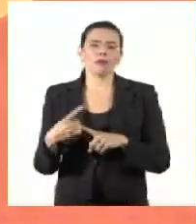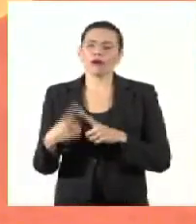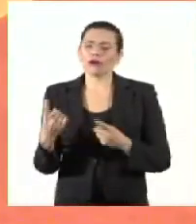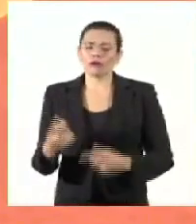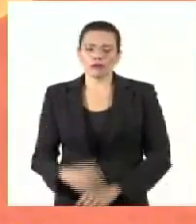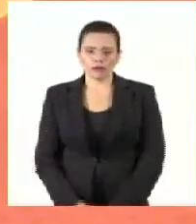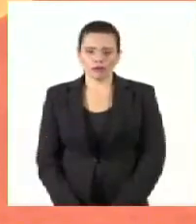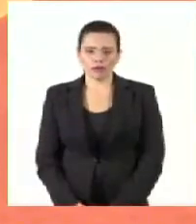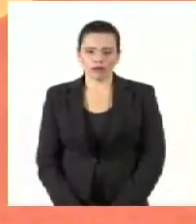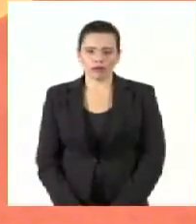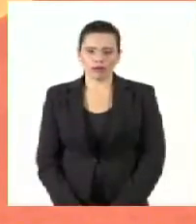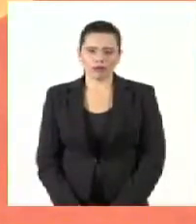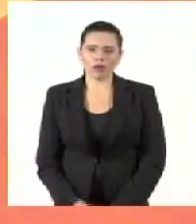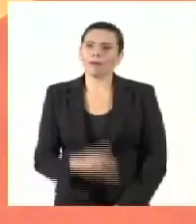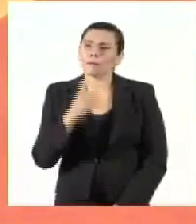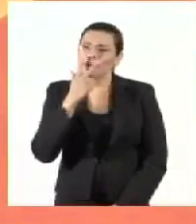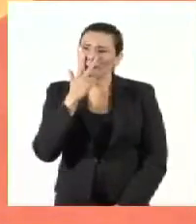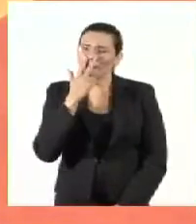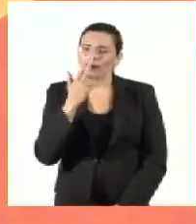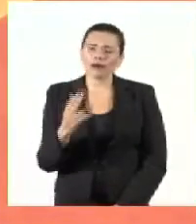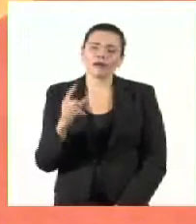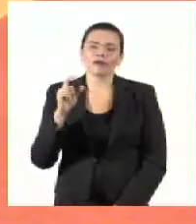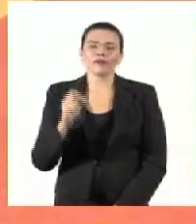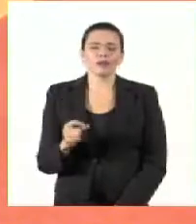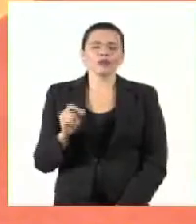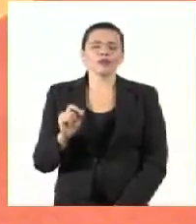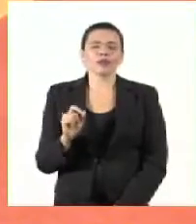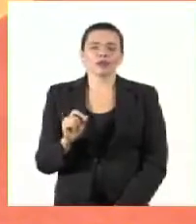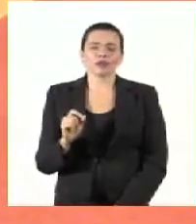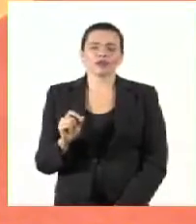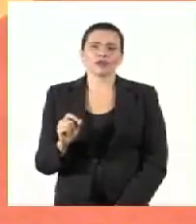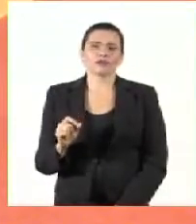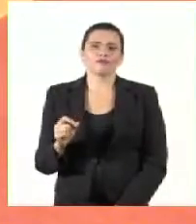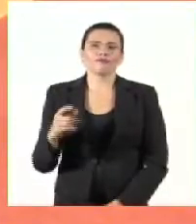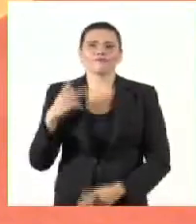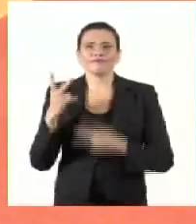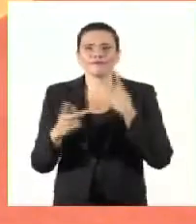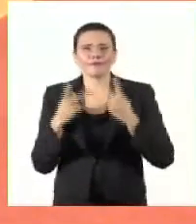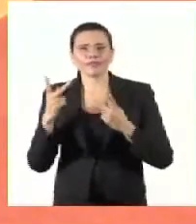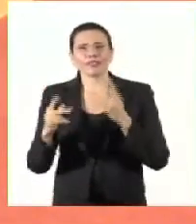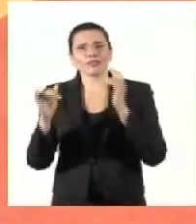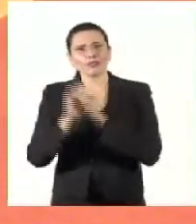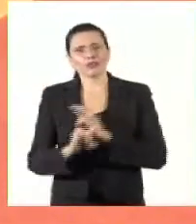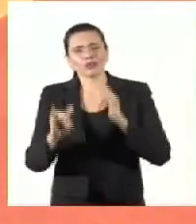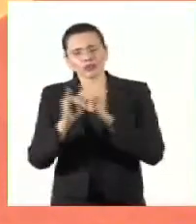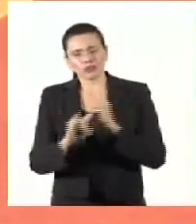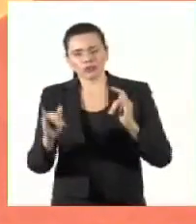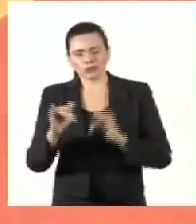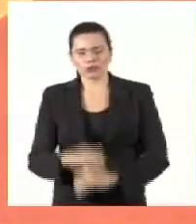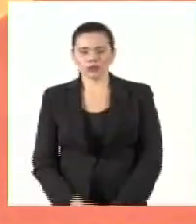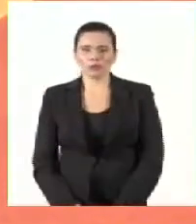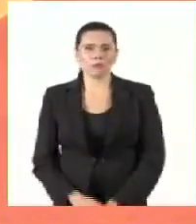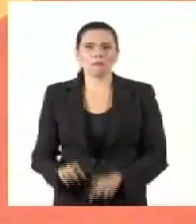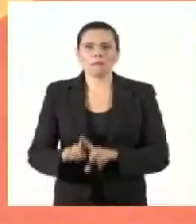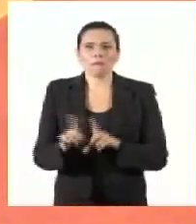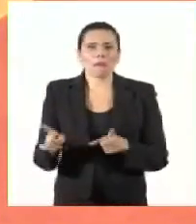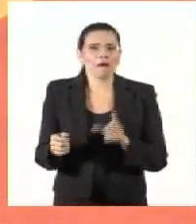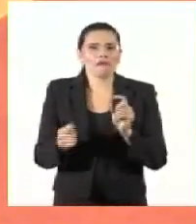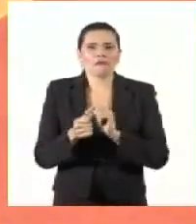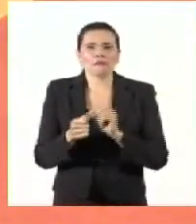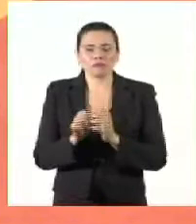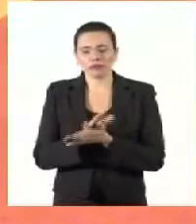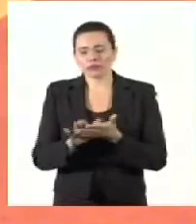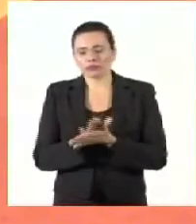do próprio secretário Marcos Pacheco. A Secretaria de Saúde emitiu uma nota